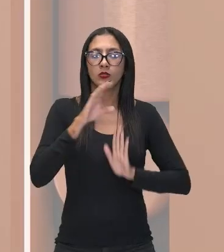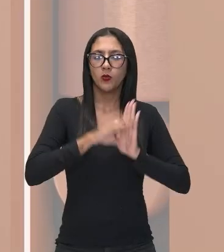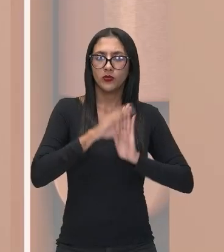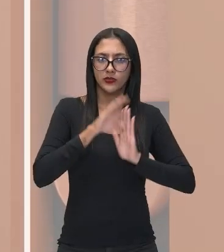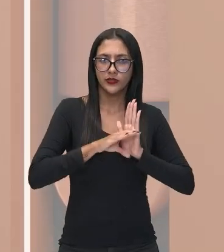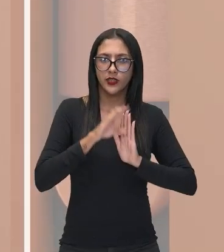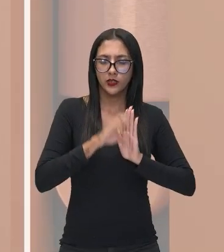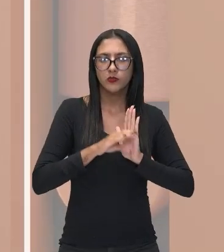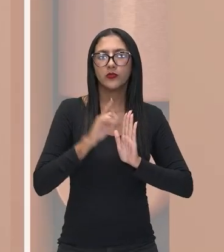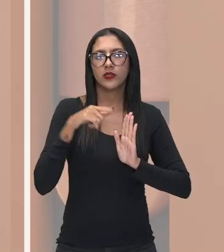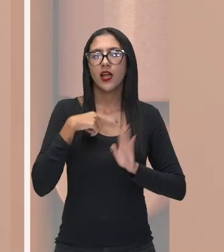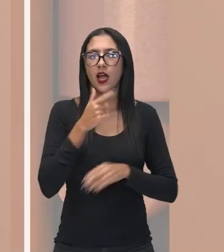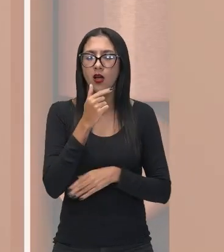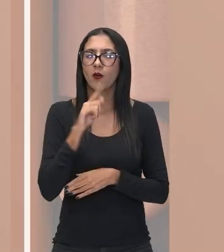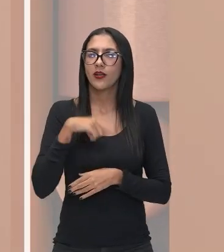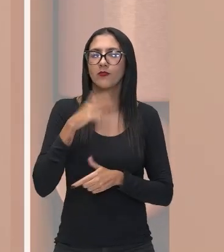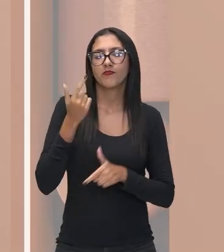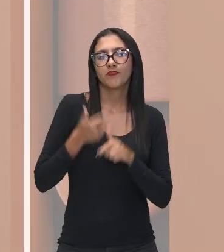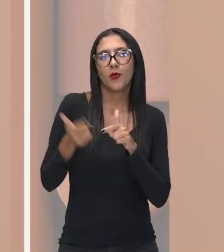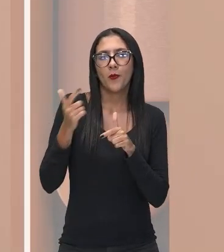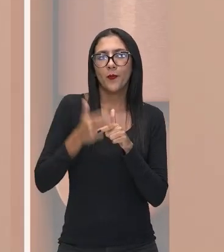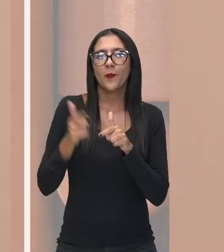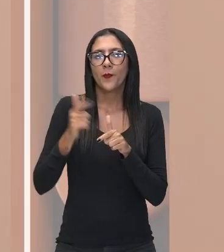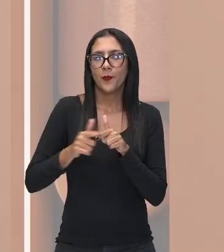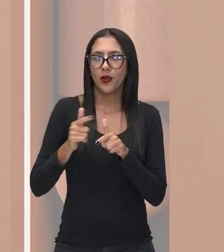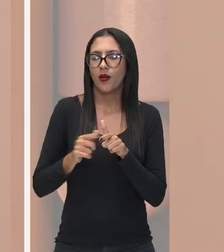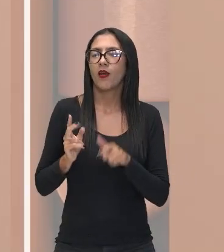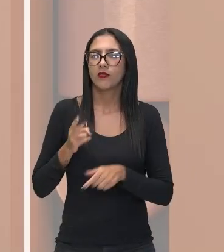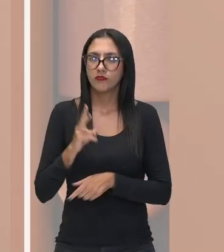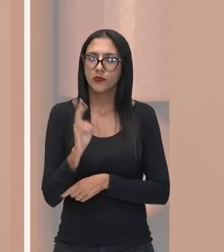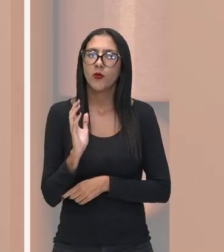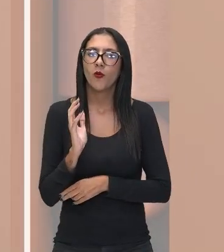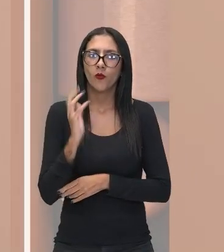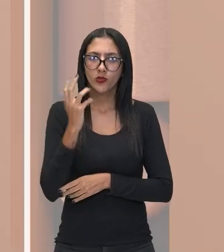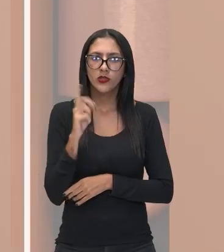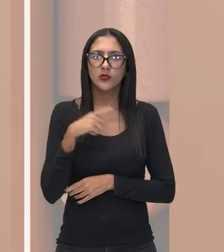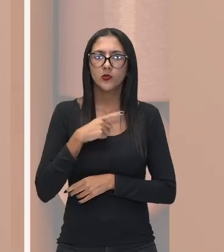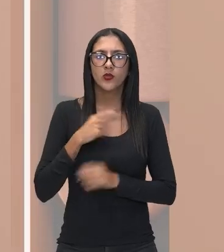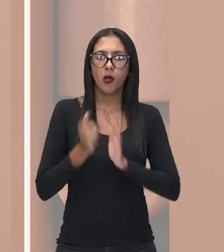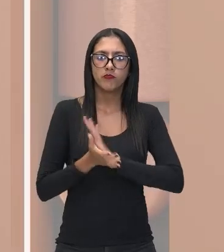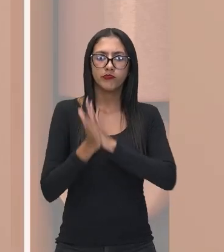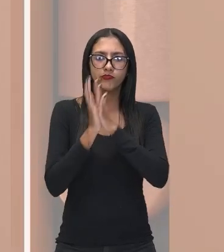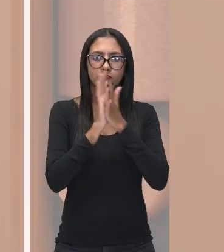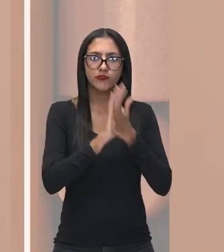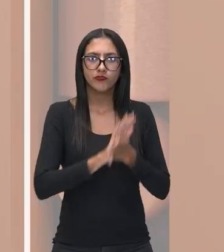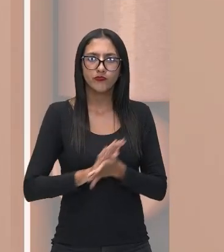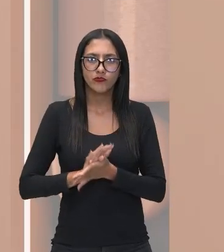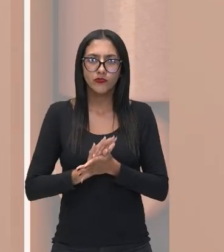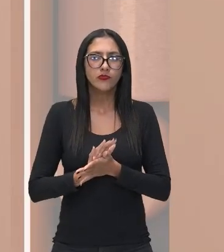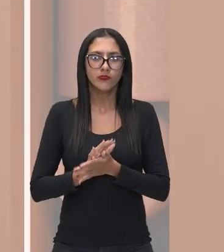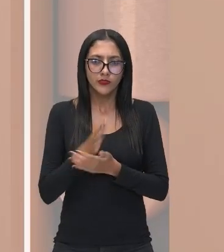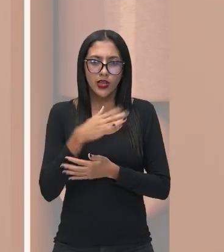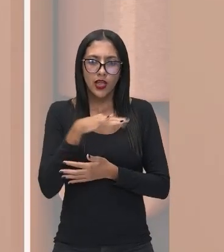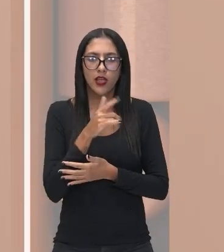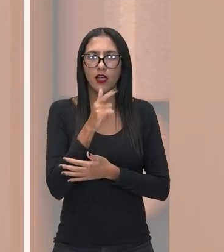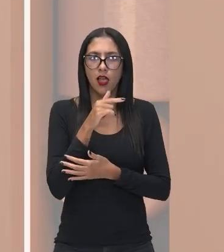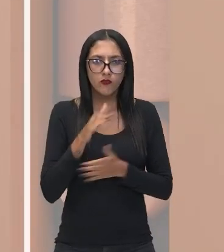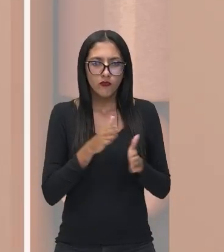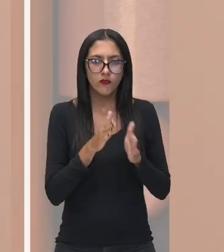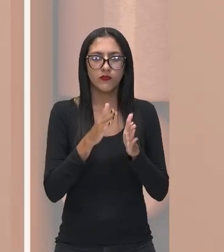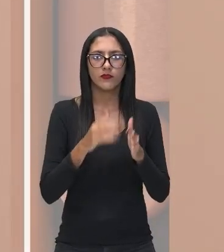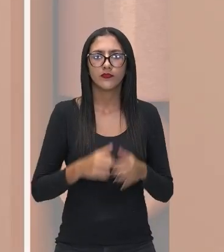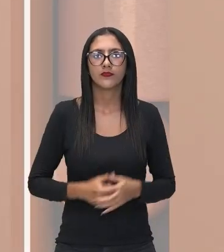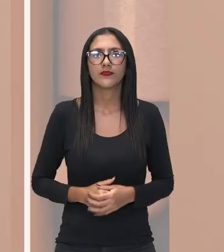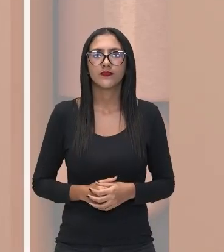é um dos problemas aí recorrentes aí relacionado à degradação dos recursos hídricos, né?